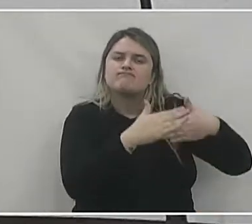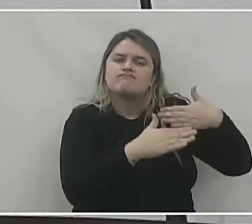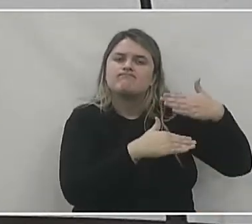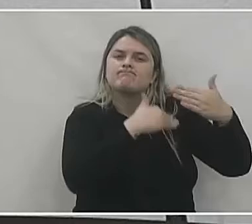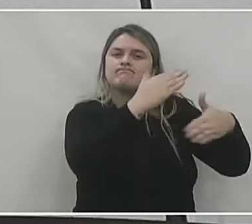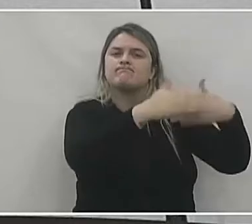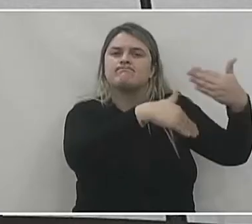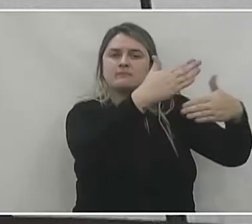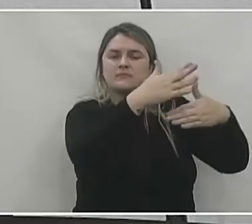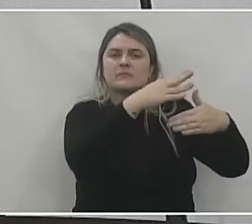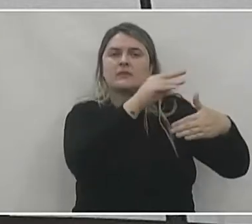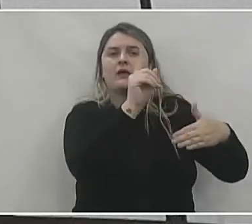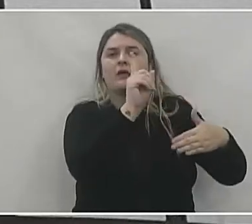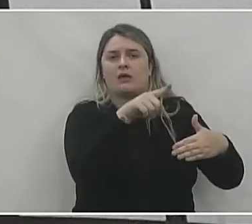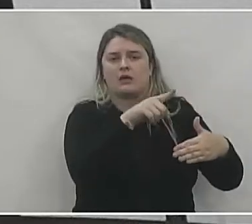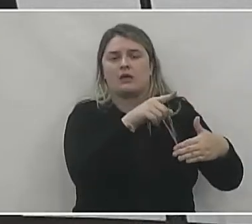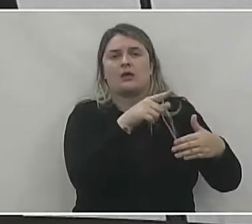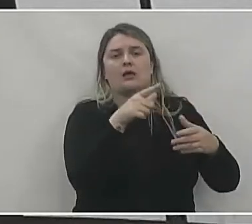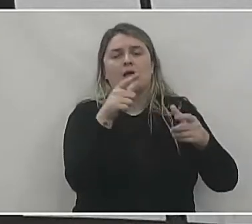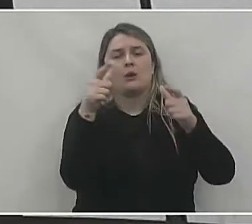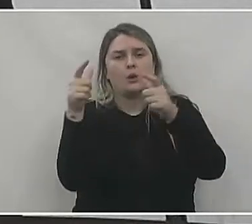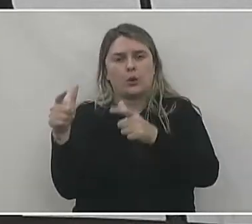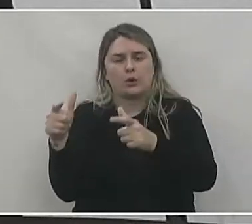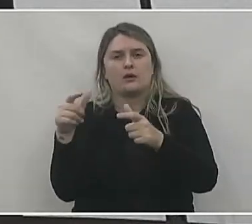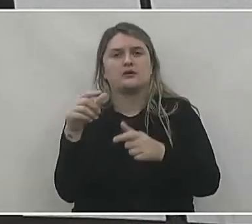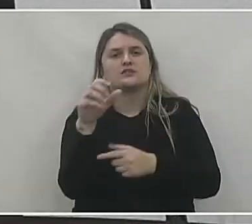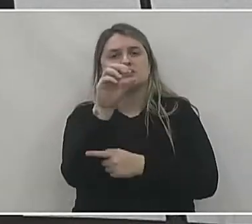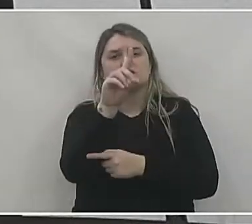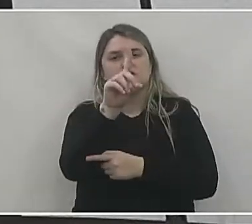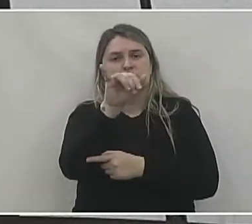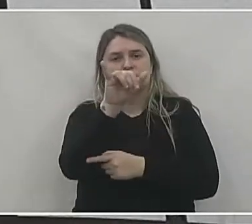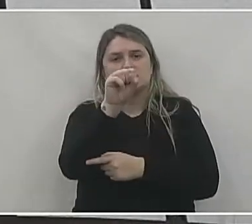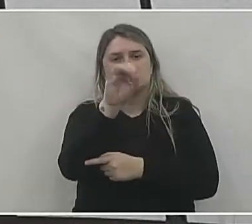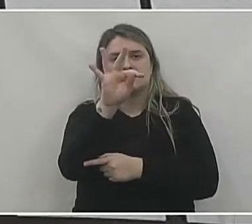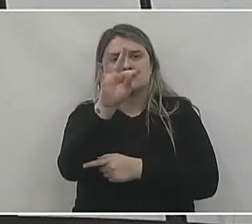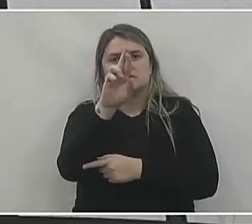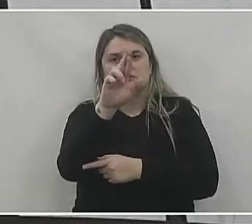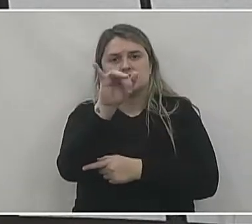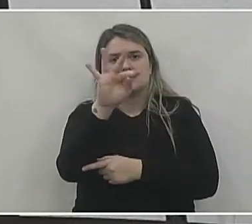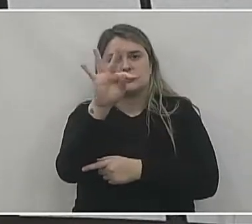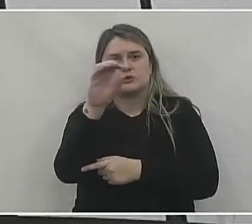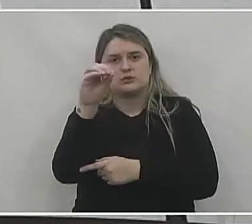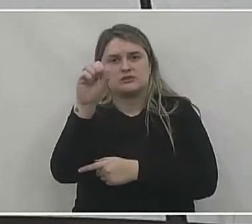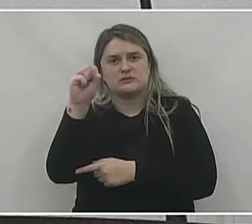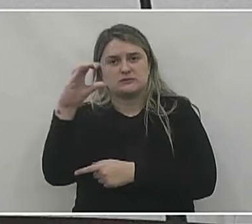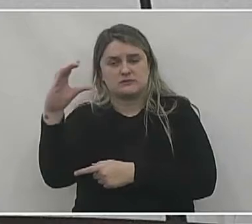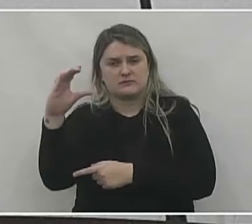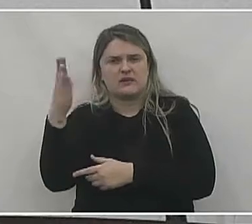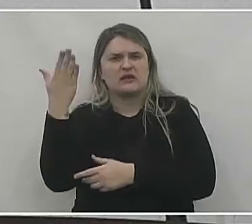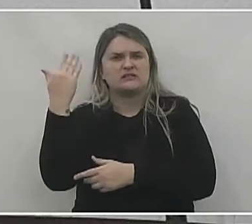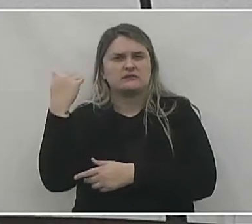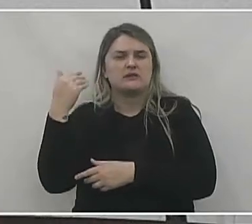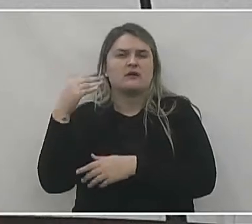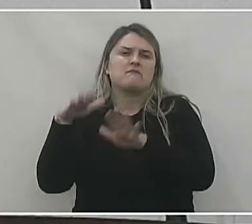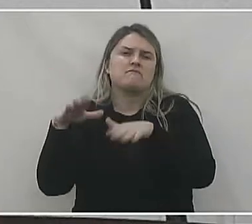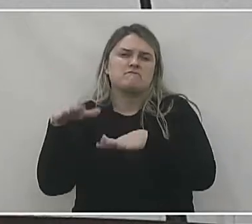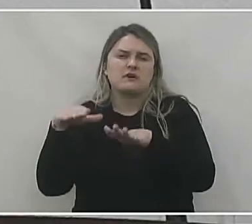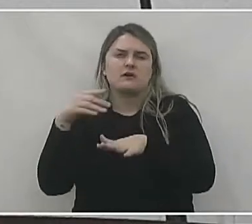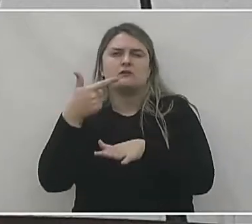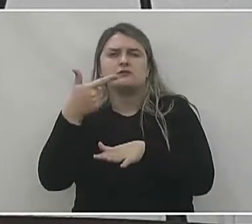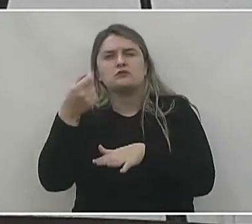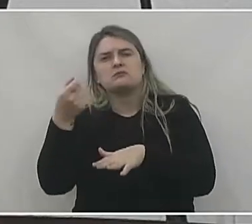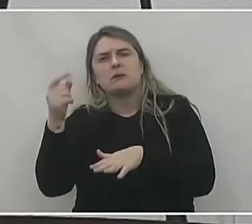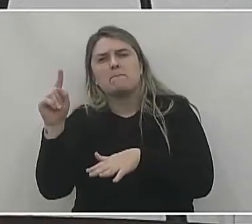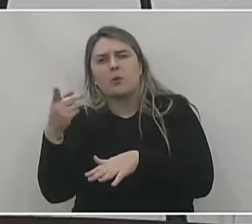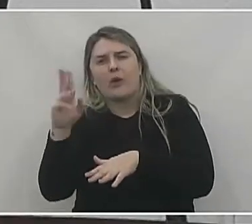da Vitória vai ser via São Cristóvão, e vai ser. Um terreno em São Cristóvão que valia R$200 mil antes da